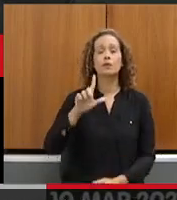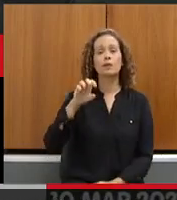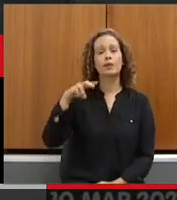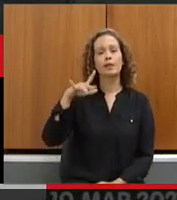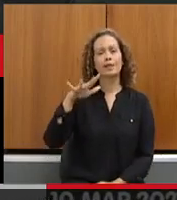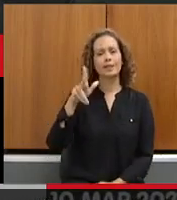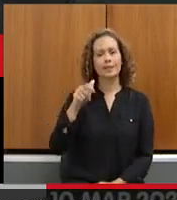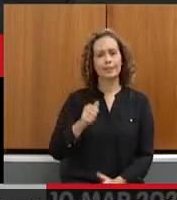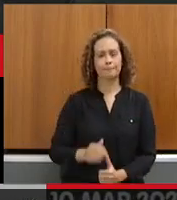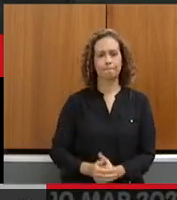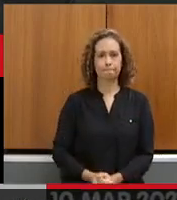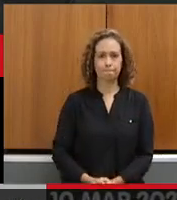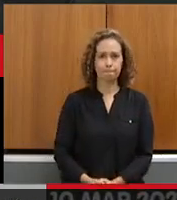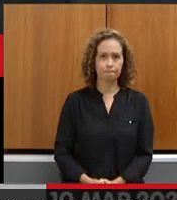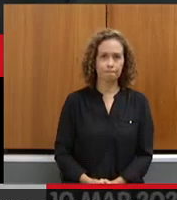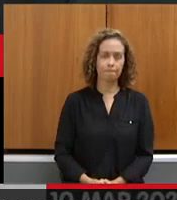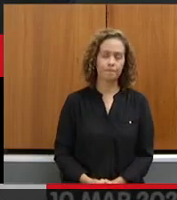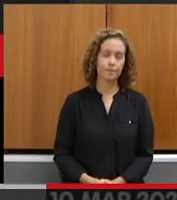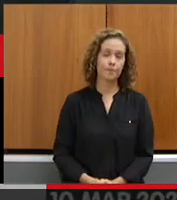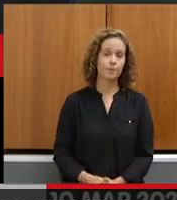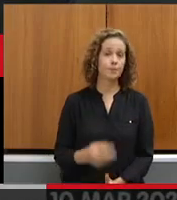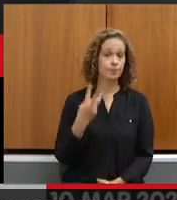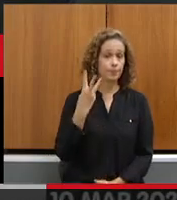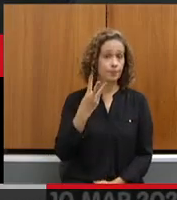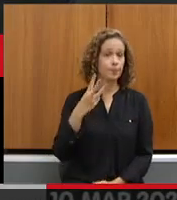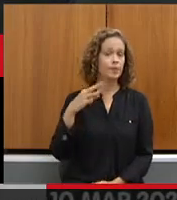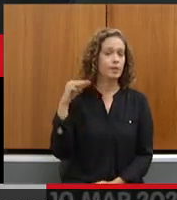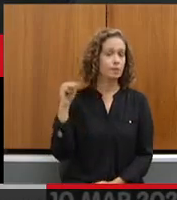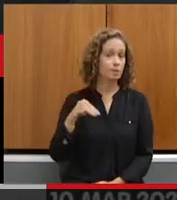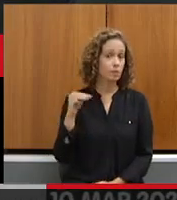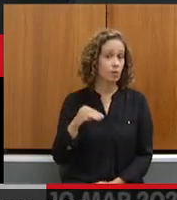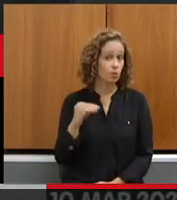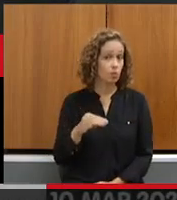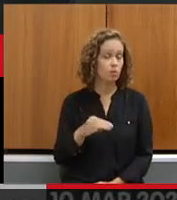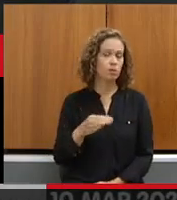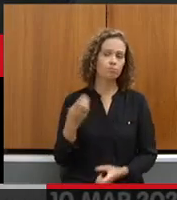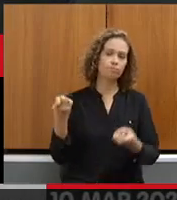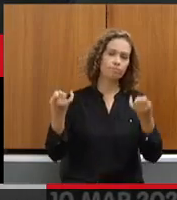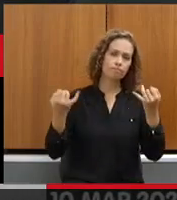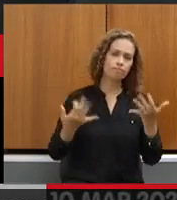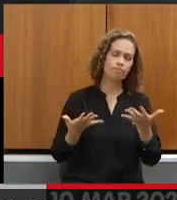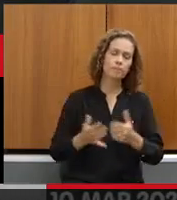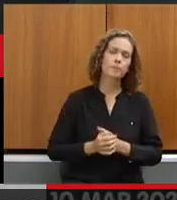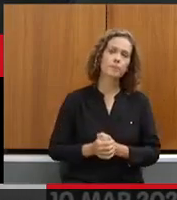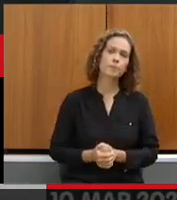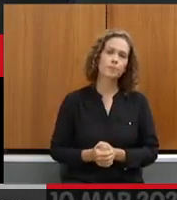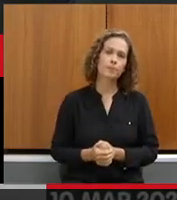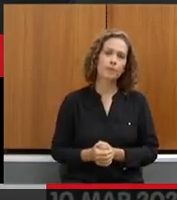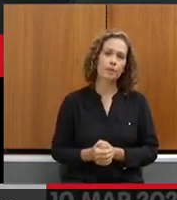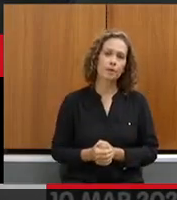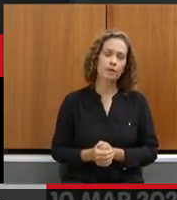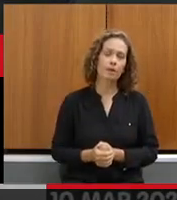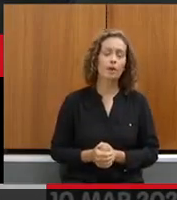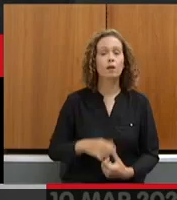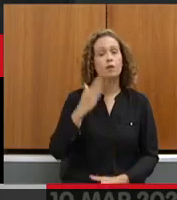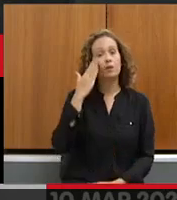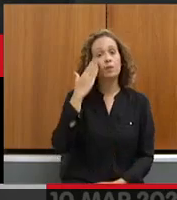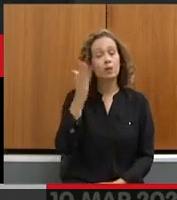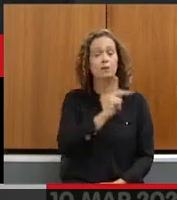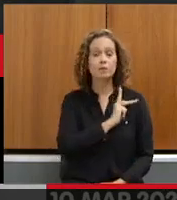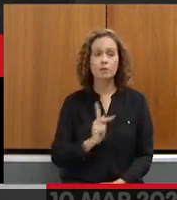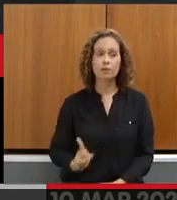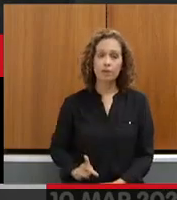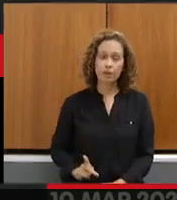aleninha deputada Leninha pelo prazo de três minutos para as suas considerações e questionamentos Obrigada